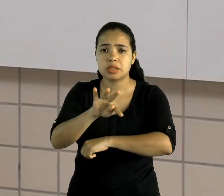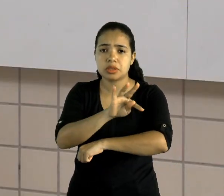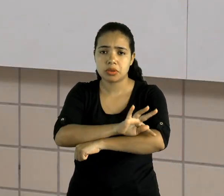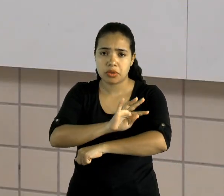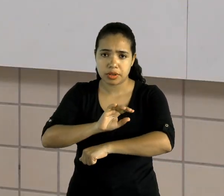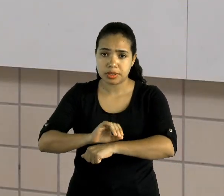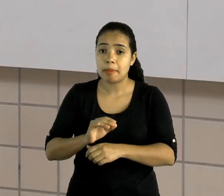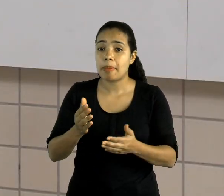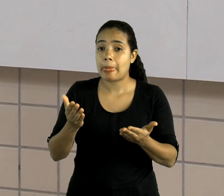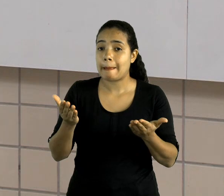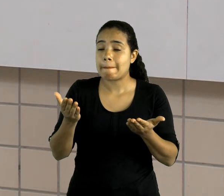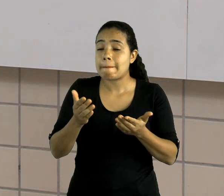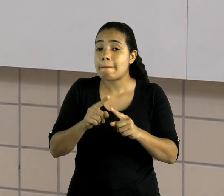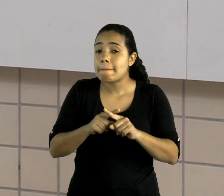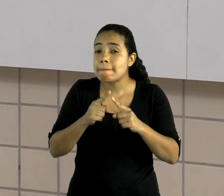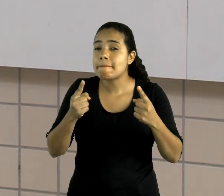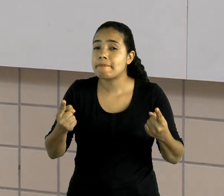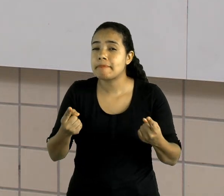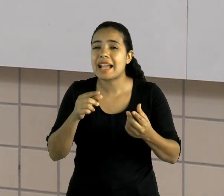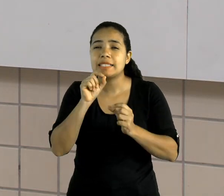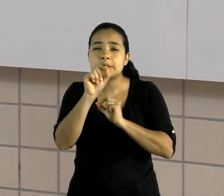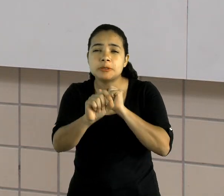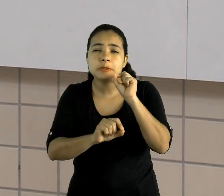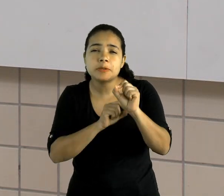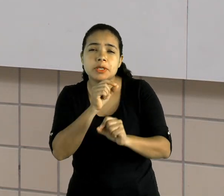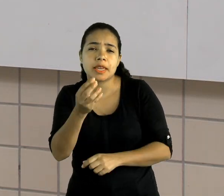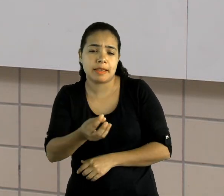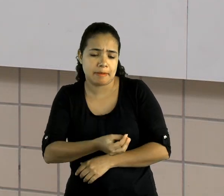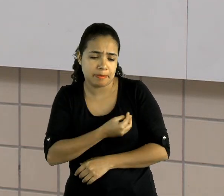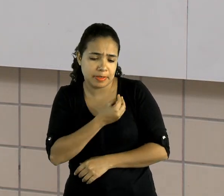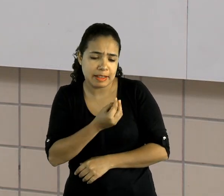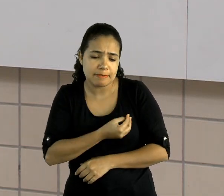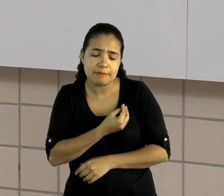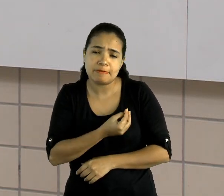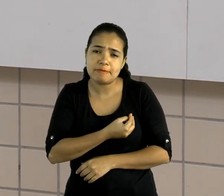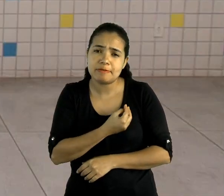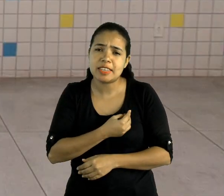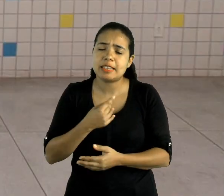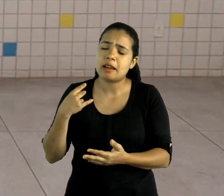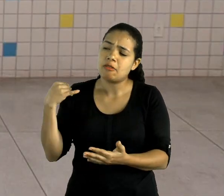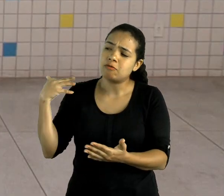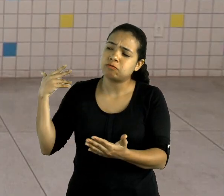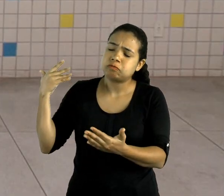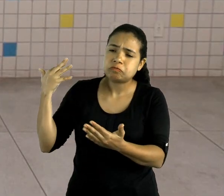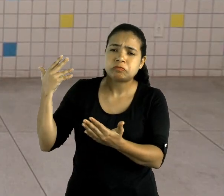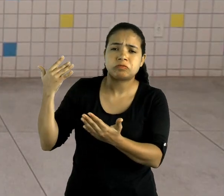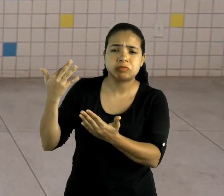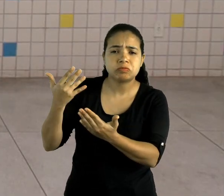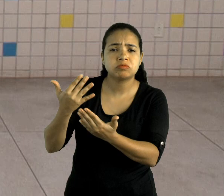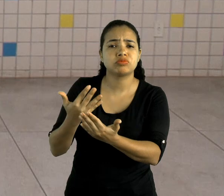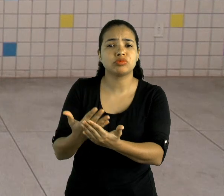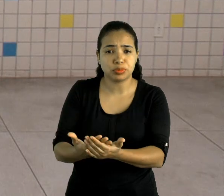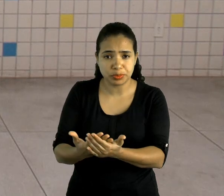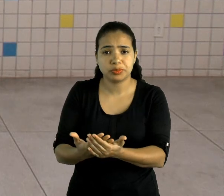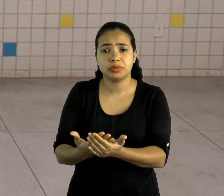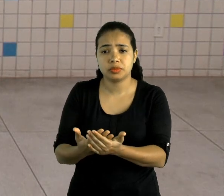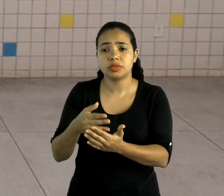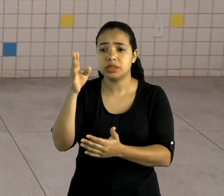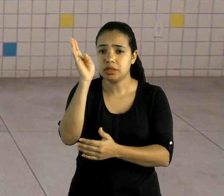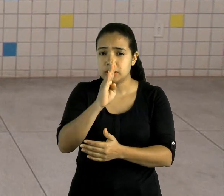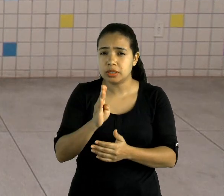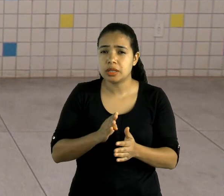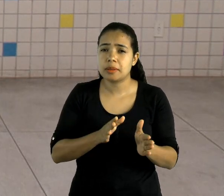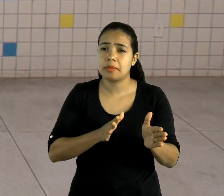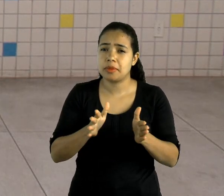vamos tentar entender o que é expectativa de vida, o que é esperança de vida. A expectativa de vida em 2012 no Brasil ela era de